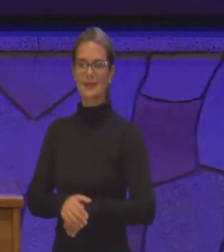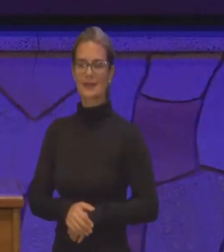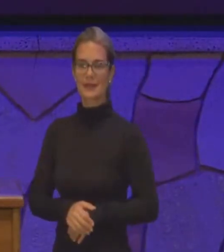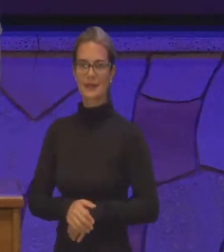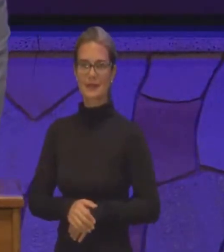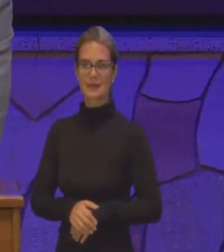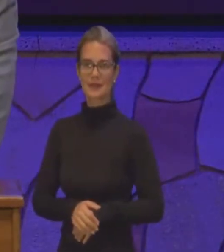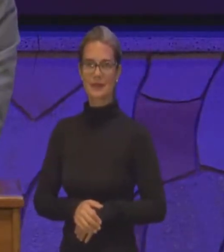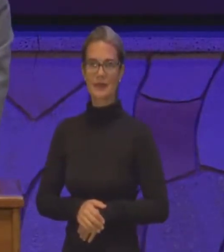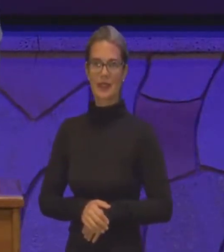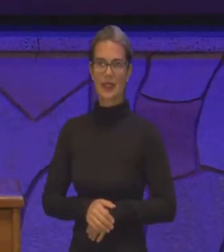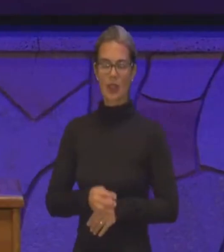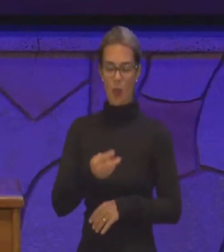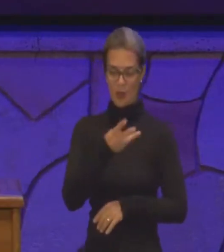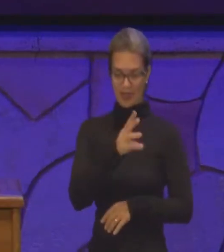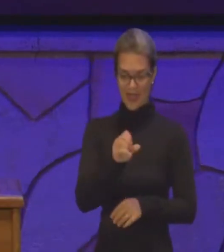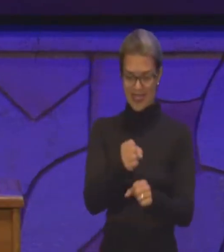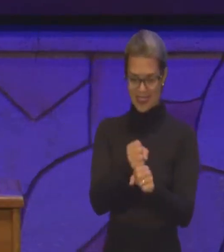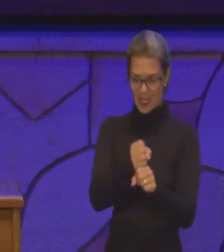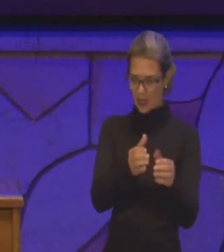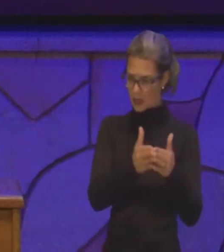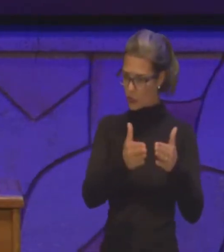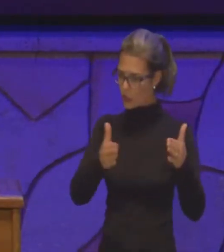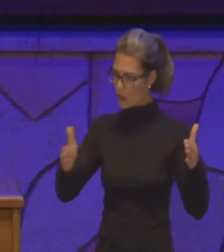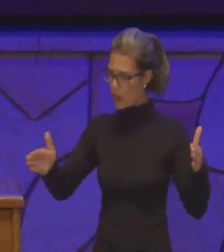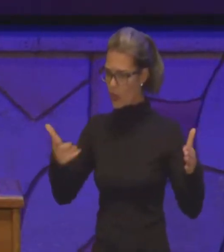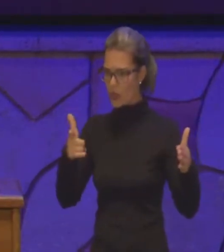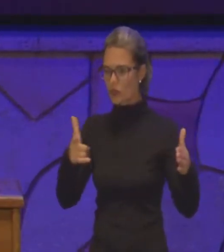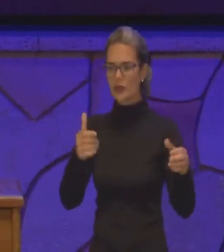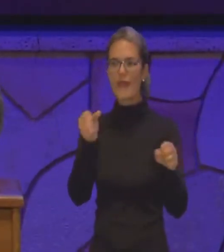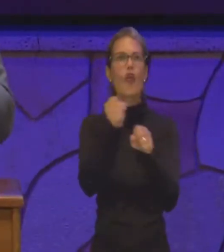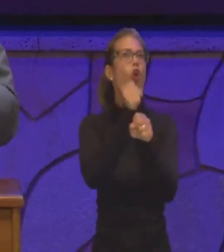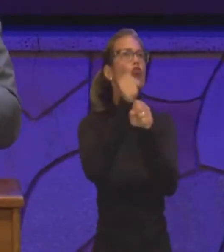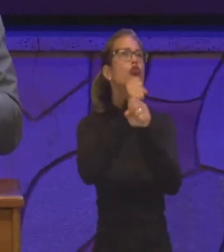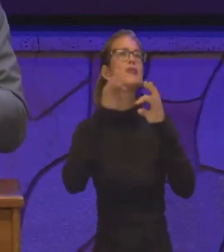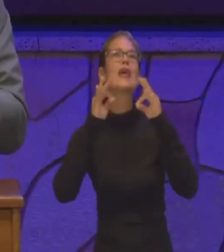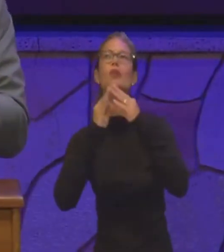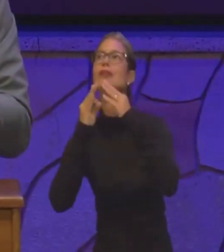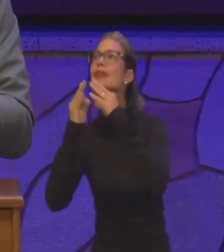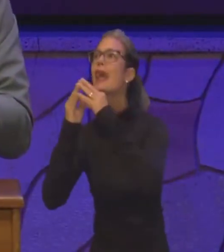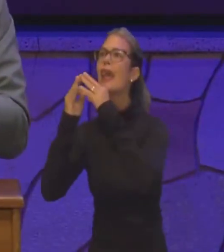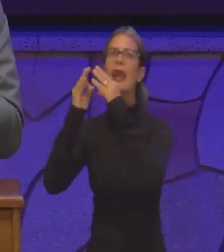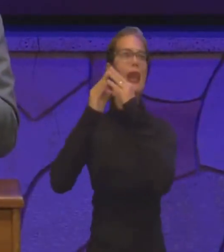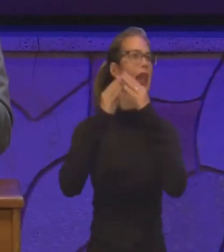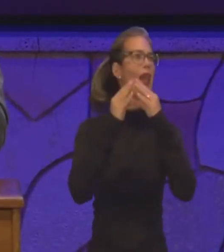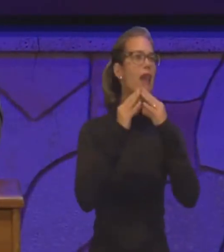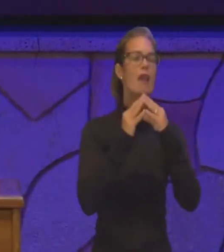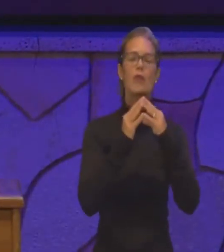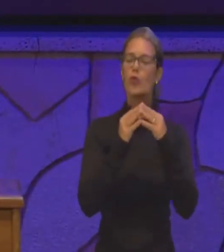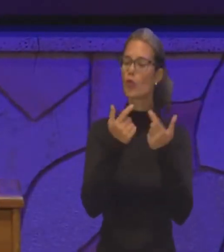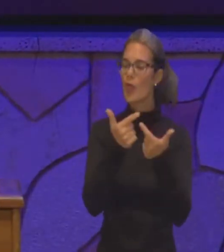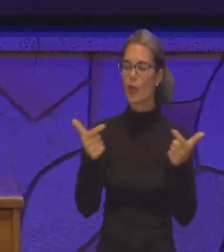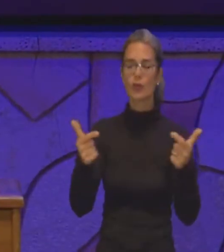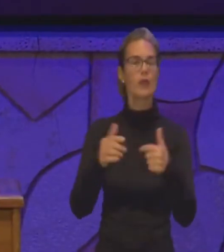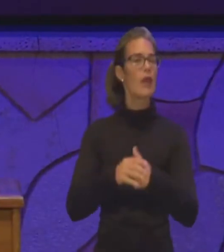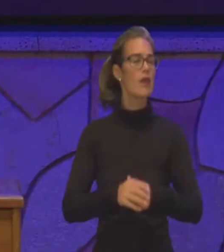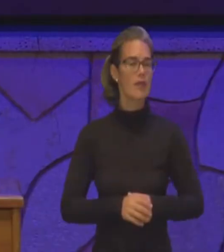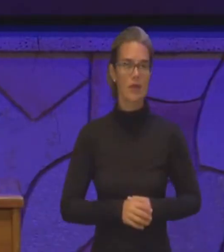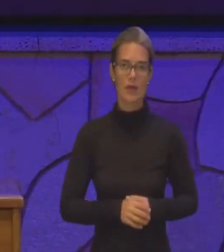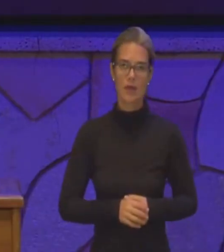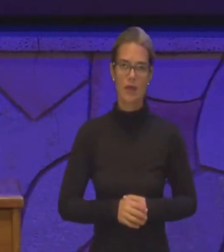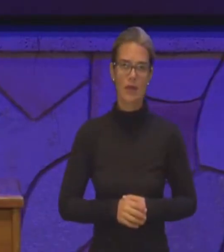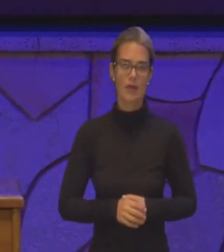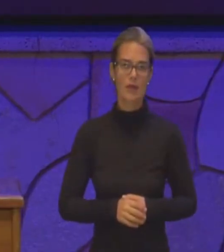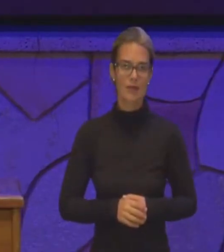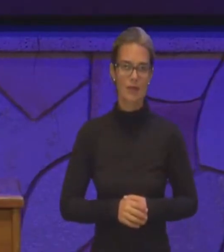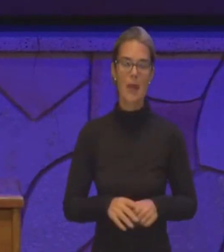sem templo, sem estrutura, sem organização, apenas um organismo vivo. Mas eles tinham o